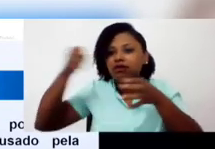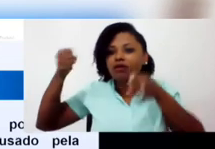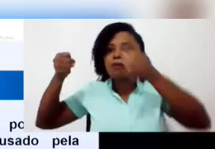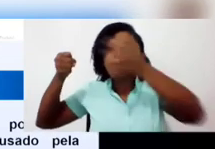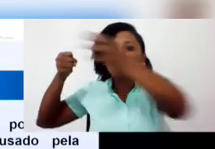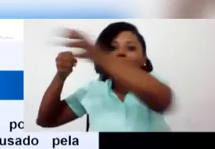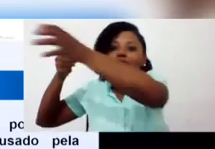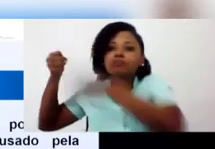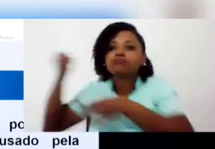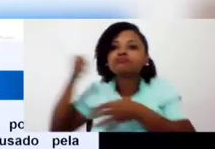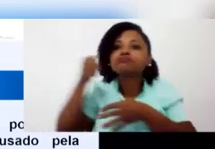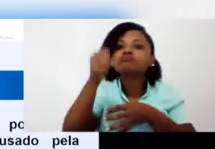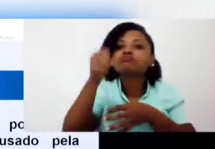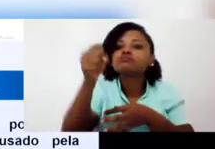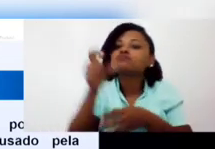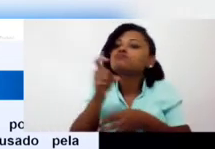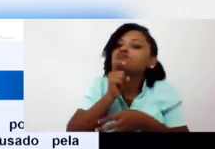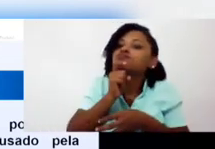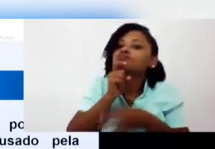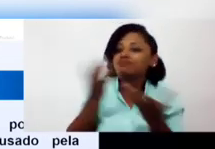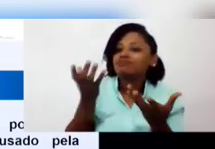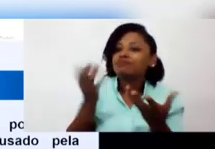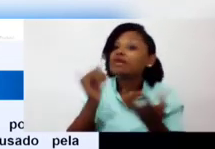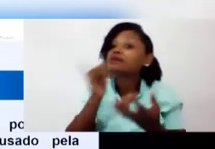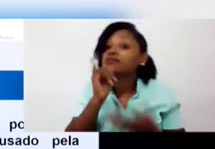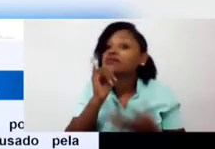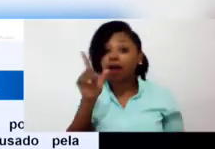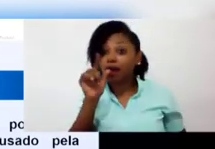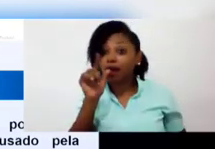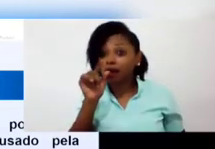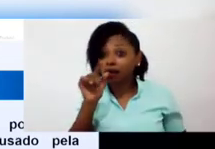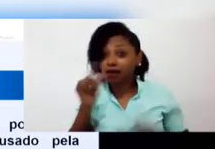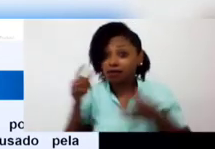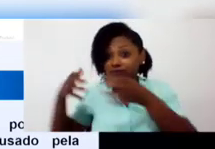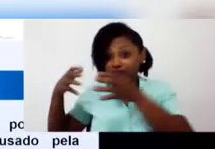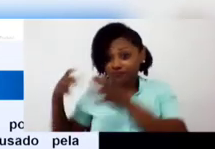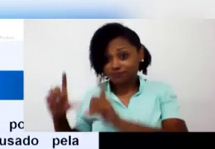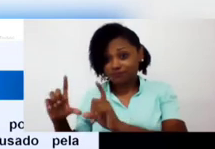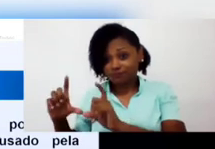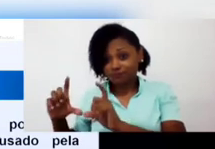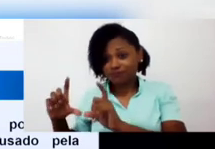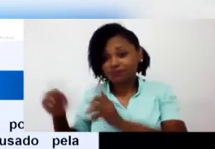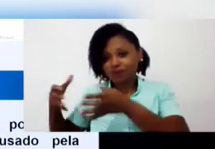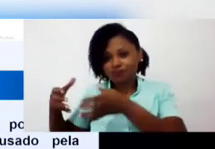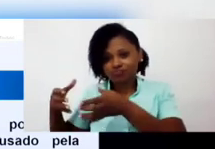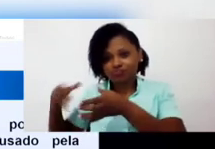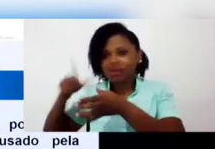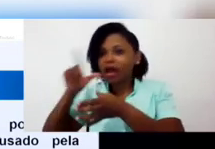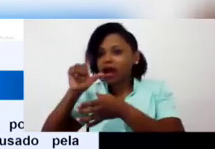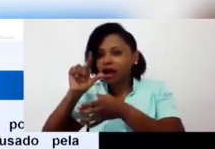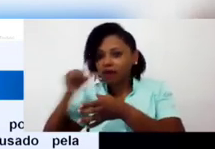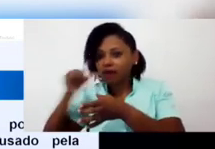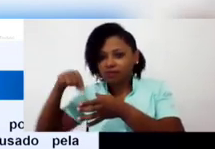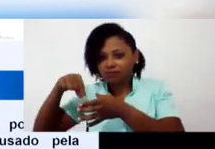pensar agora na questão da solidificação. Vamos usar a água como exemplo, né? Aqui eu tenho a